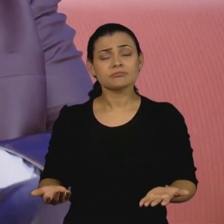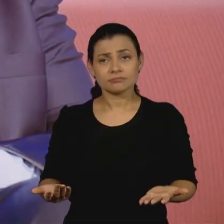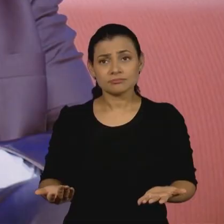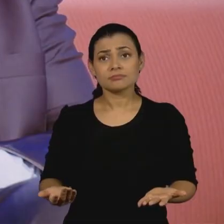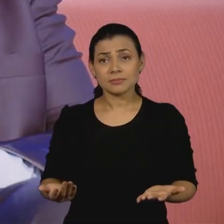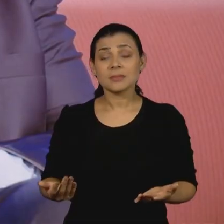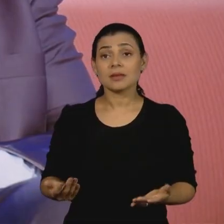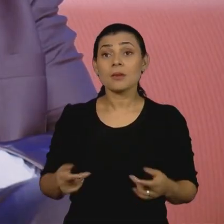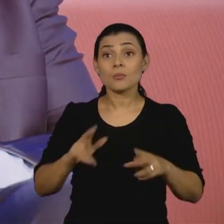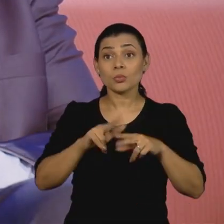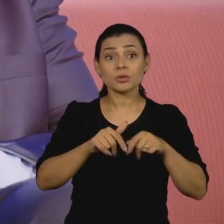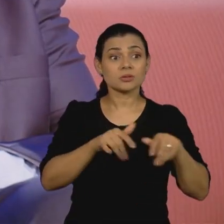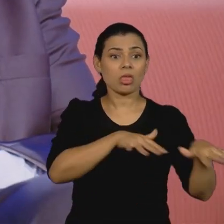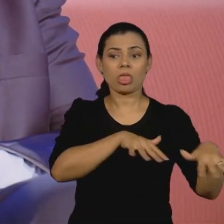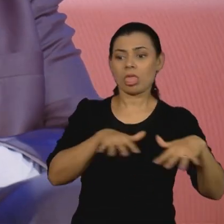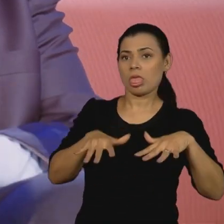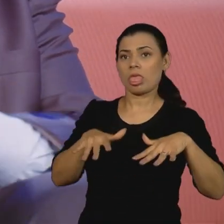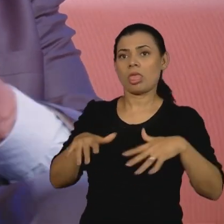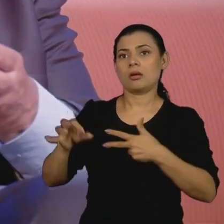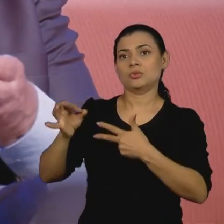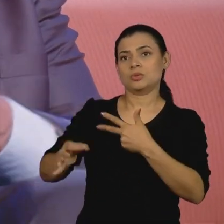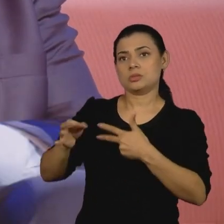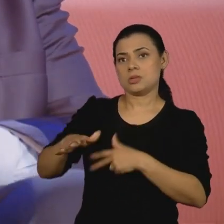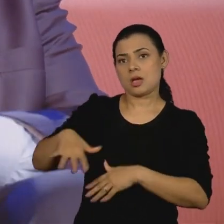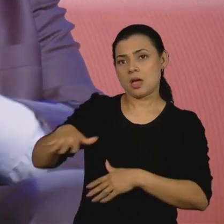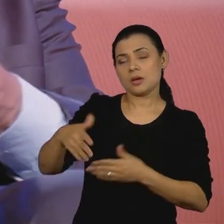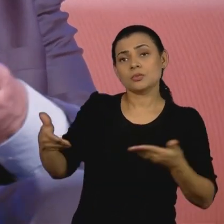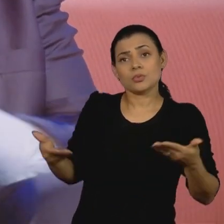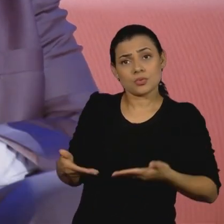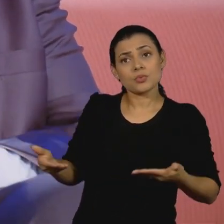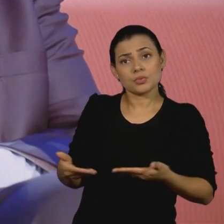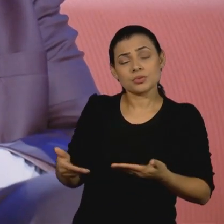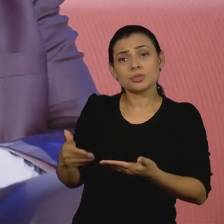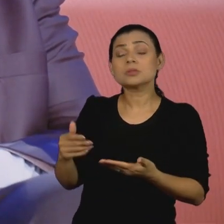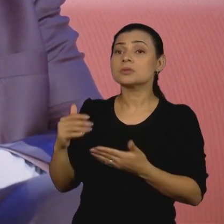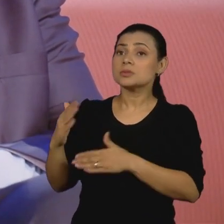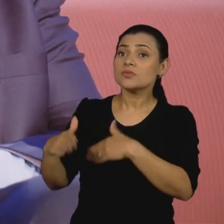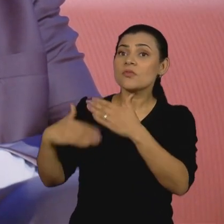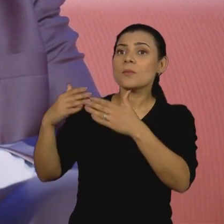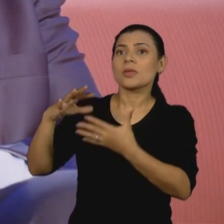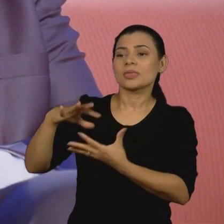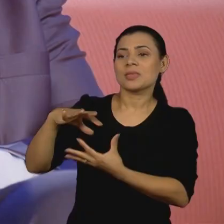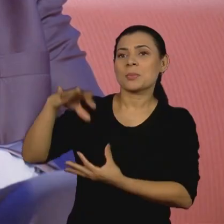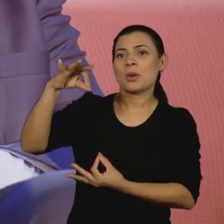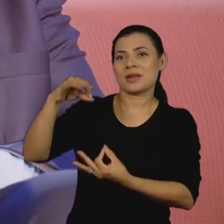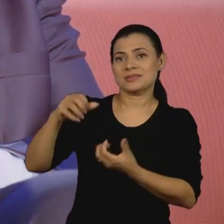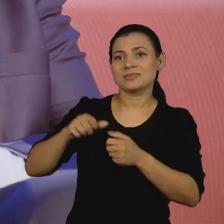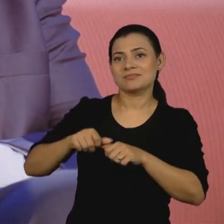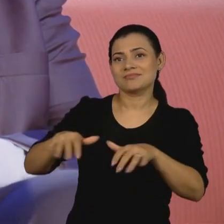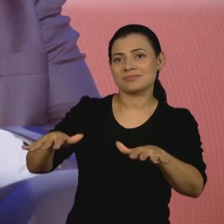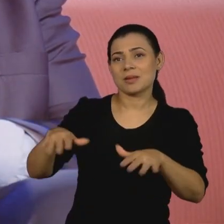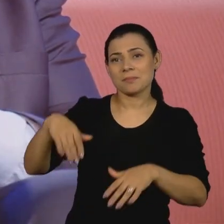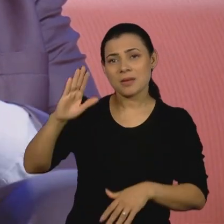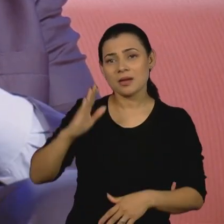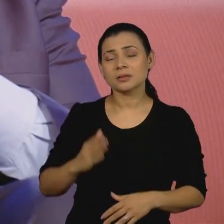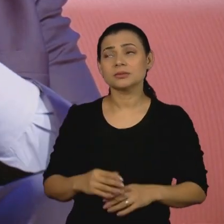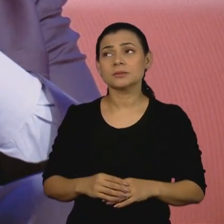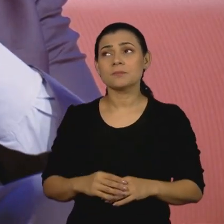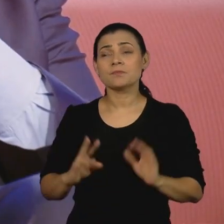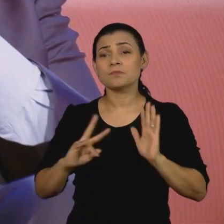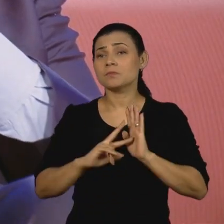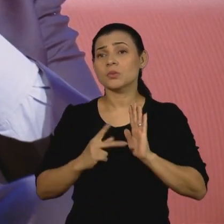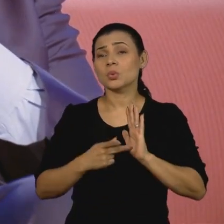que o judiciário hoje ganhou, nessa cena do desenvolvimento da democracia, é